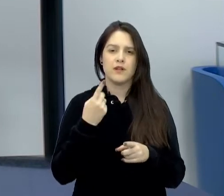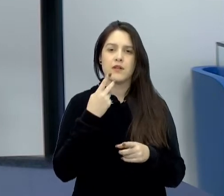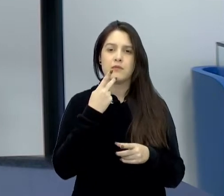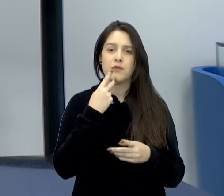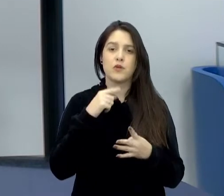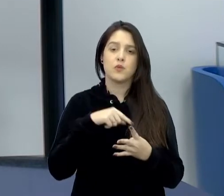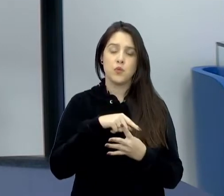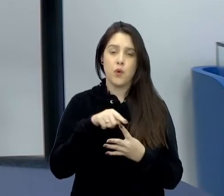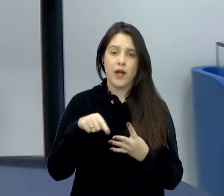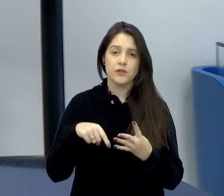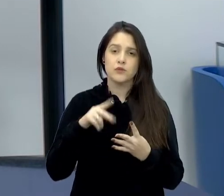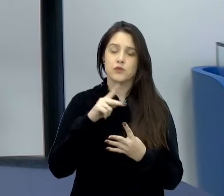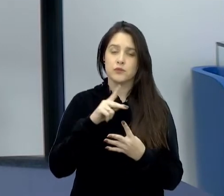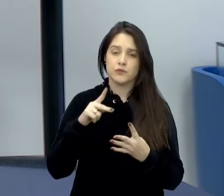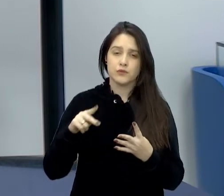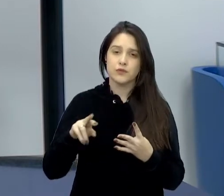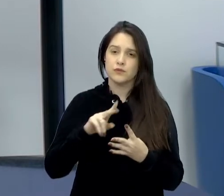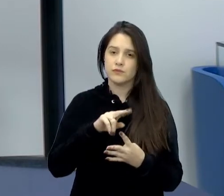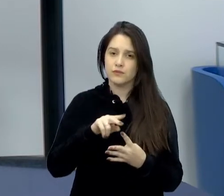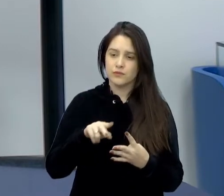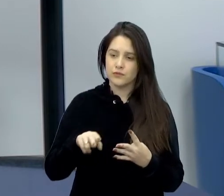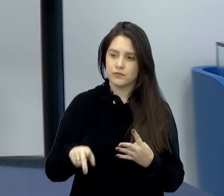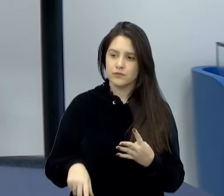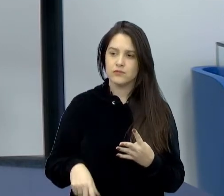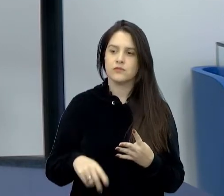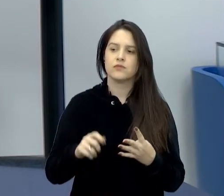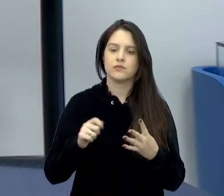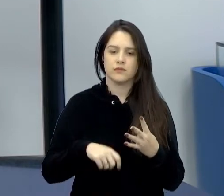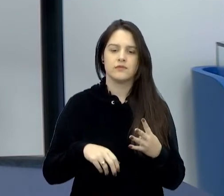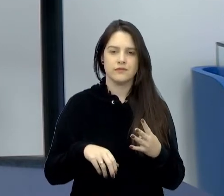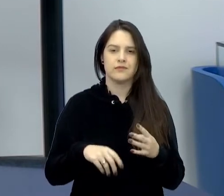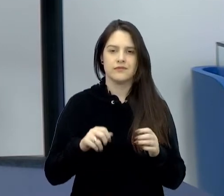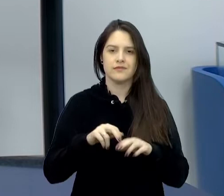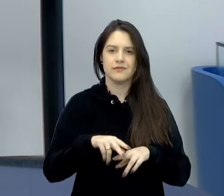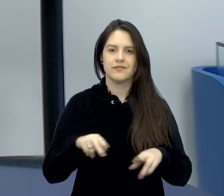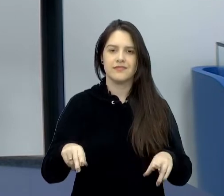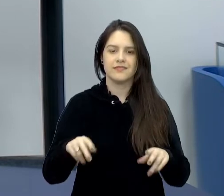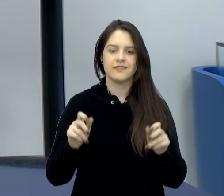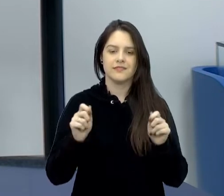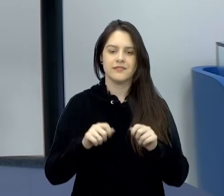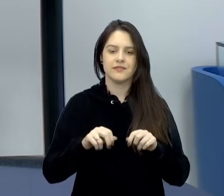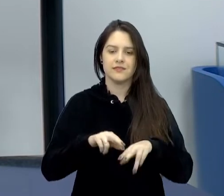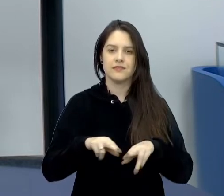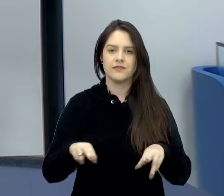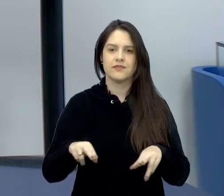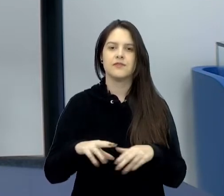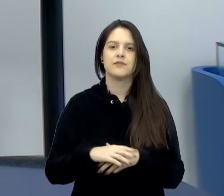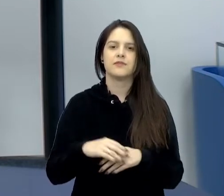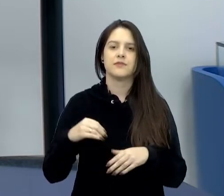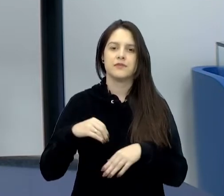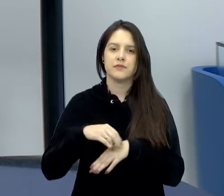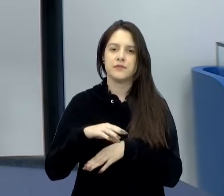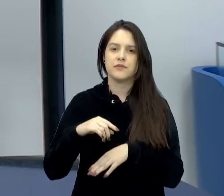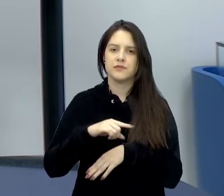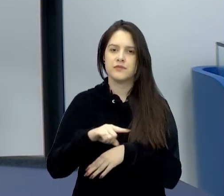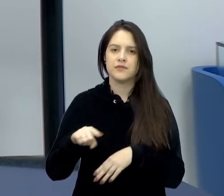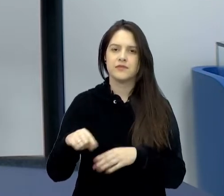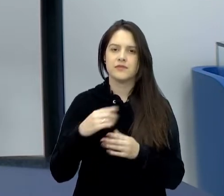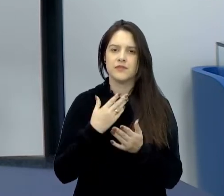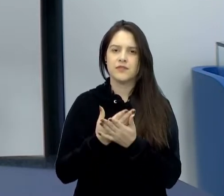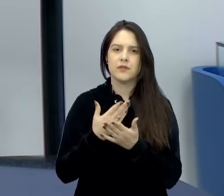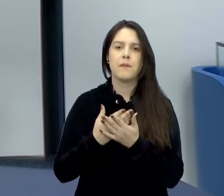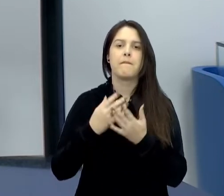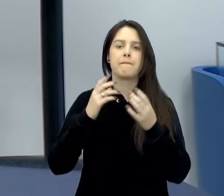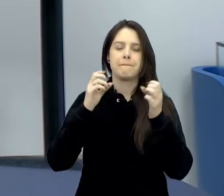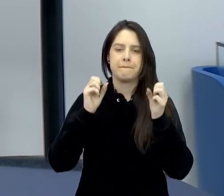4 professores diferentes para dar esses 4 componentes dentro dessa UC. Aí na escola de vocês